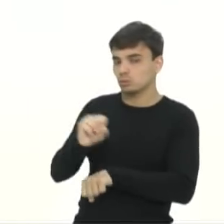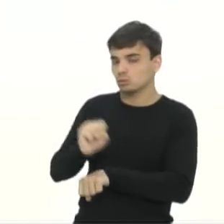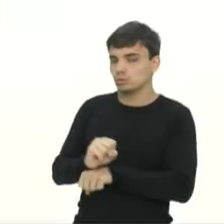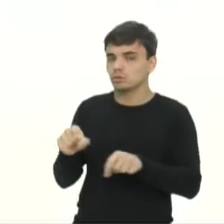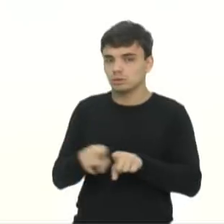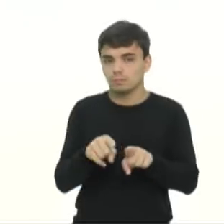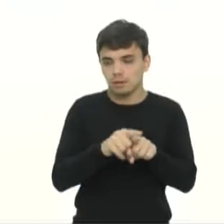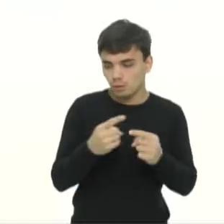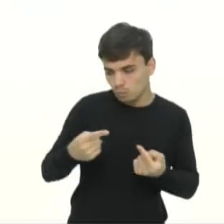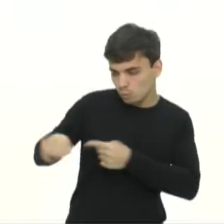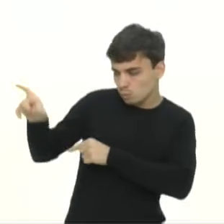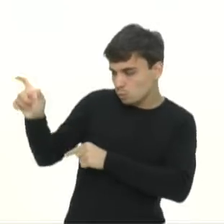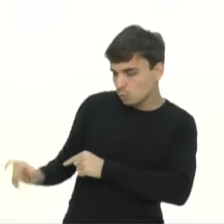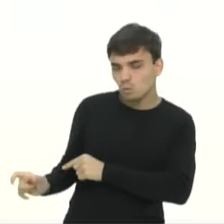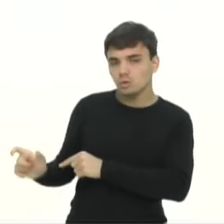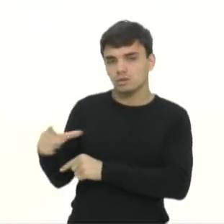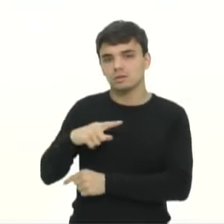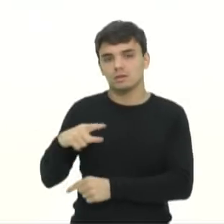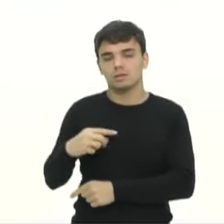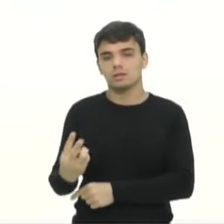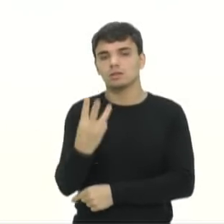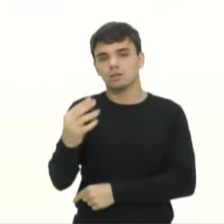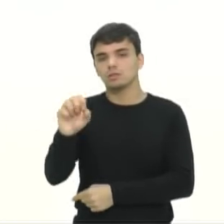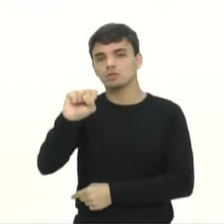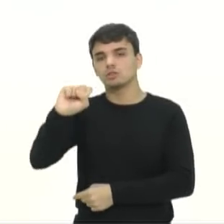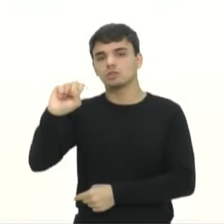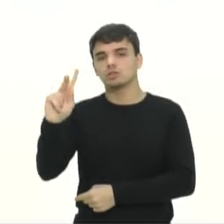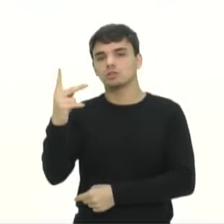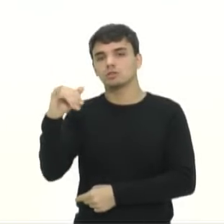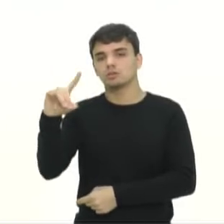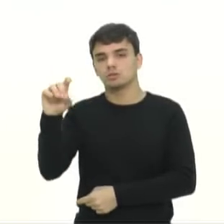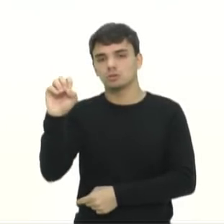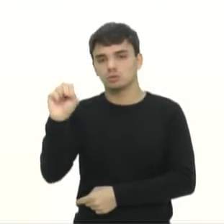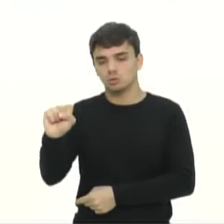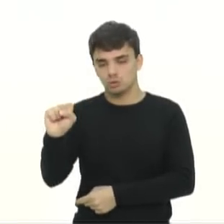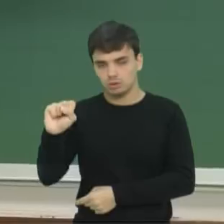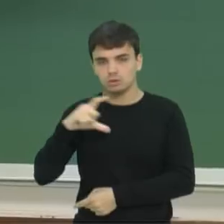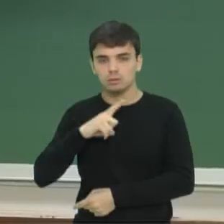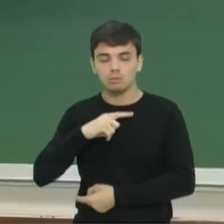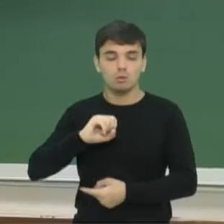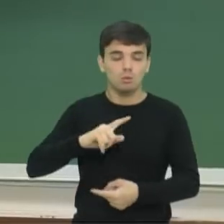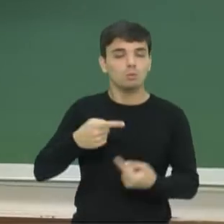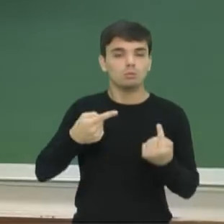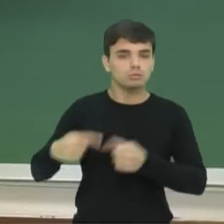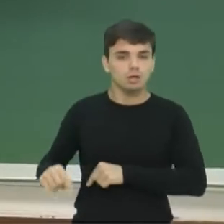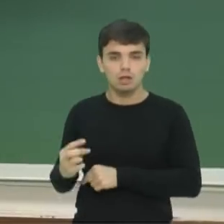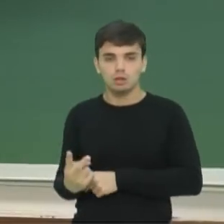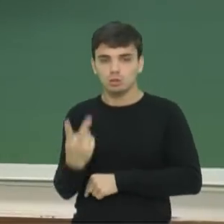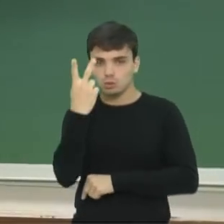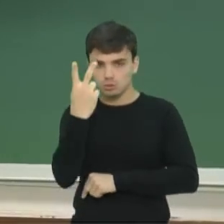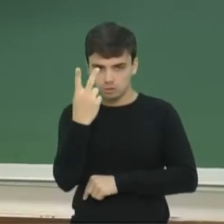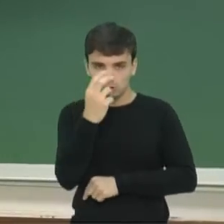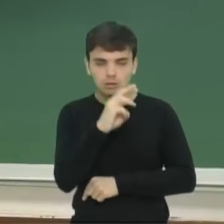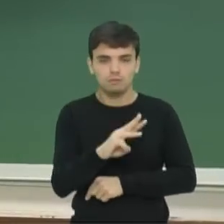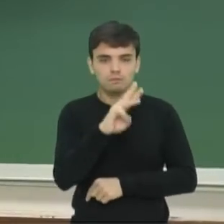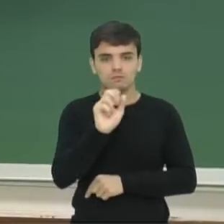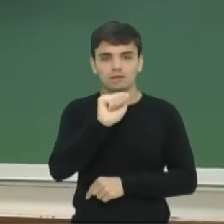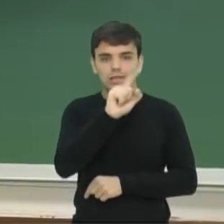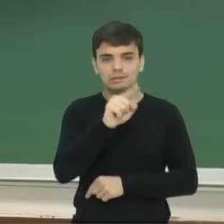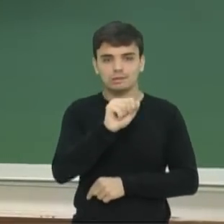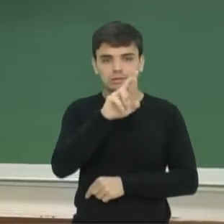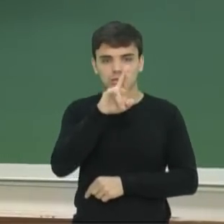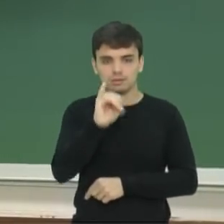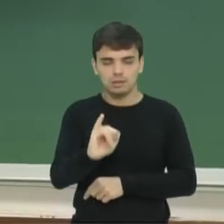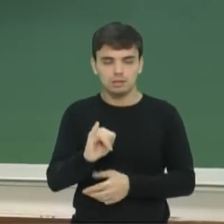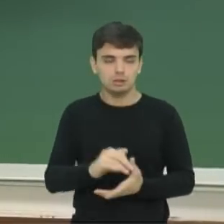levar o adversário a cometer 3 shidōs ou aplicar 2 vazares. Então são as formas de se vencer no judô, né? Essas 4